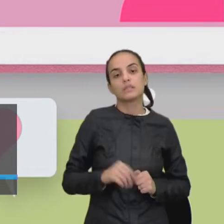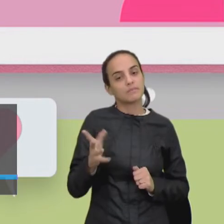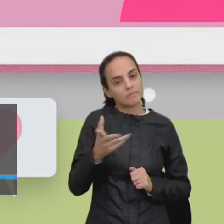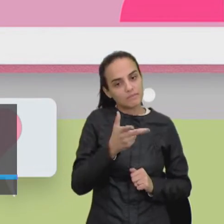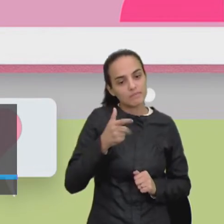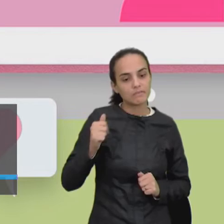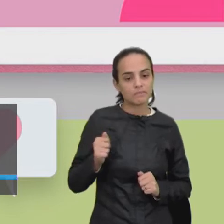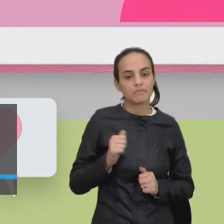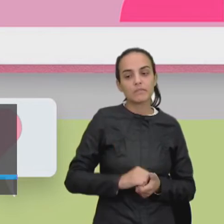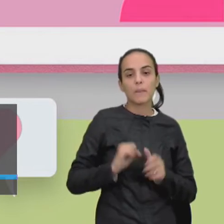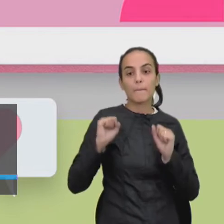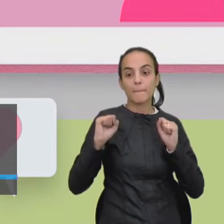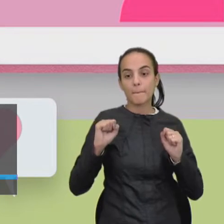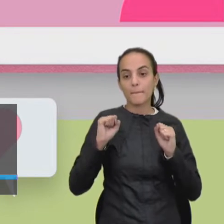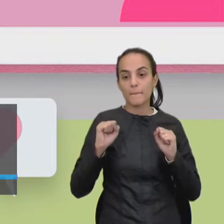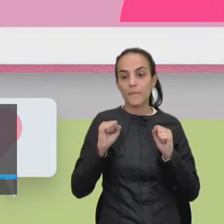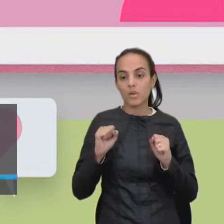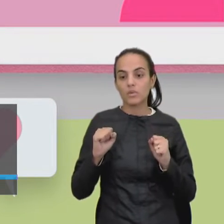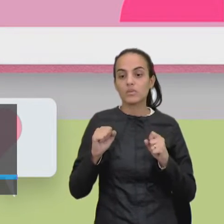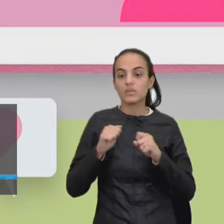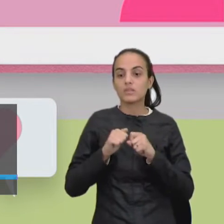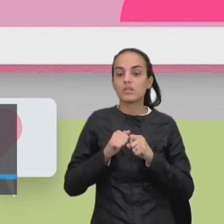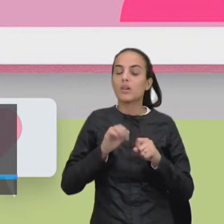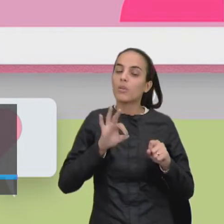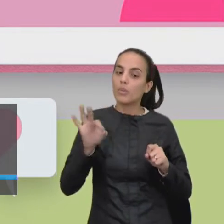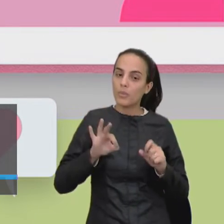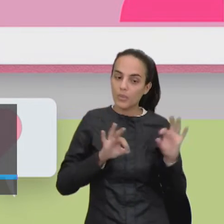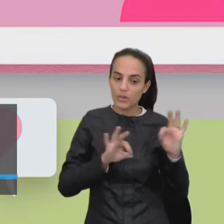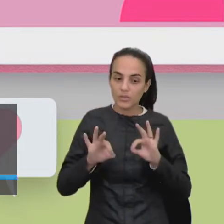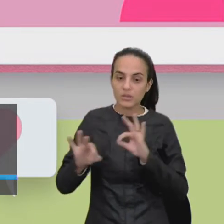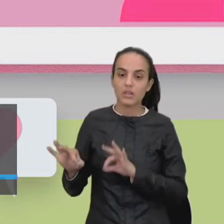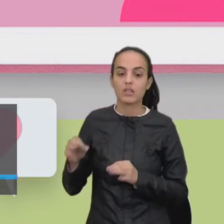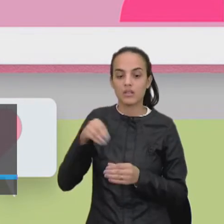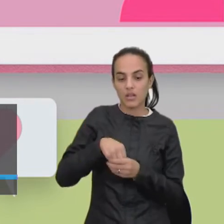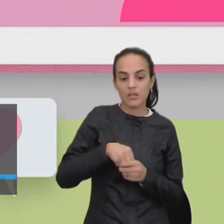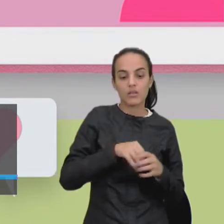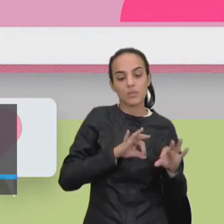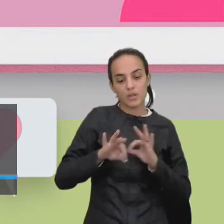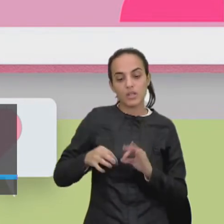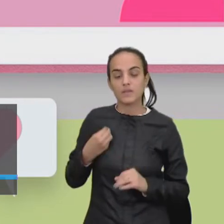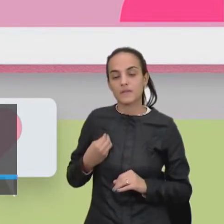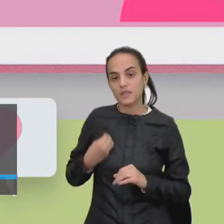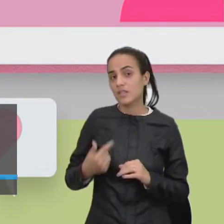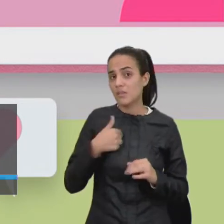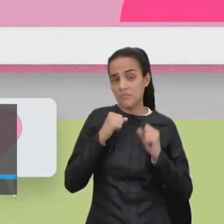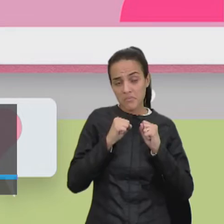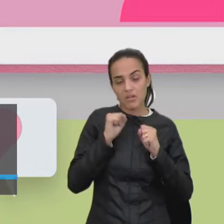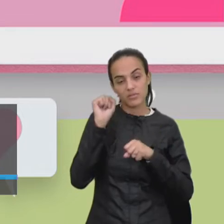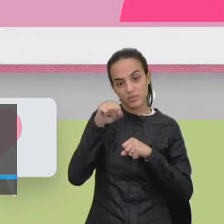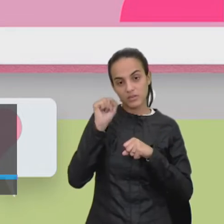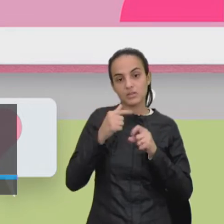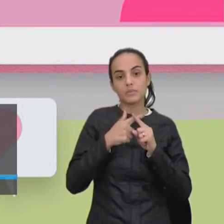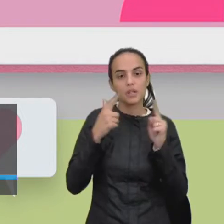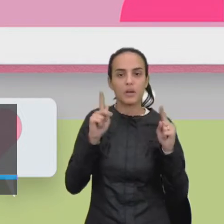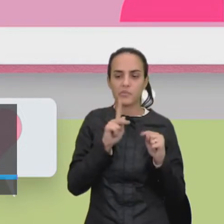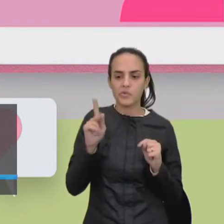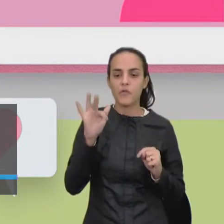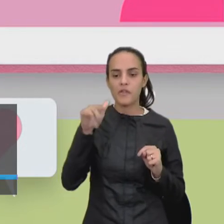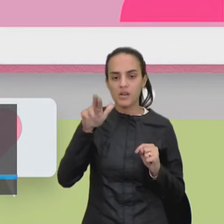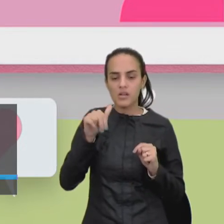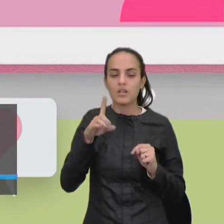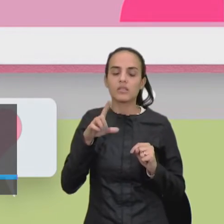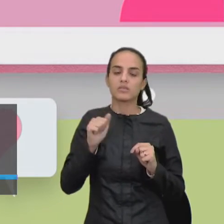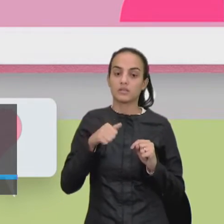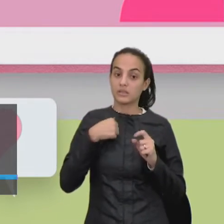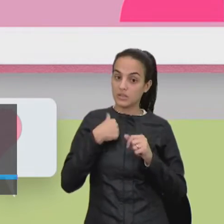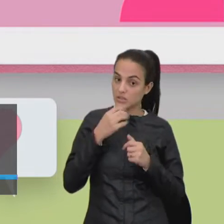Então, pode ser que eu realmente, se esse é o meu projeto, né, está dentro do meu projeto de vida, eu posso sim, mas é o que a Prof. Fernanda falou.